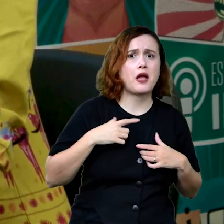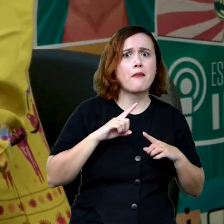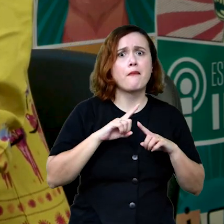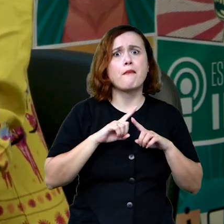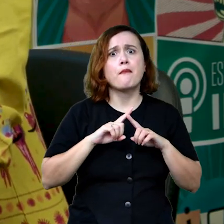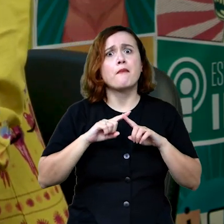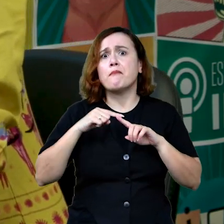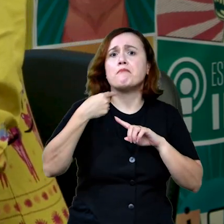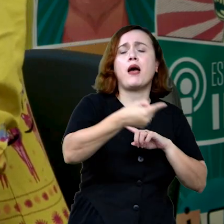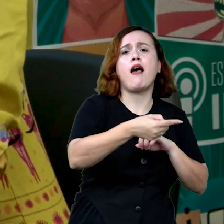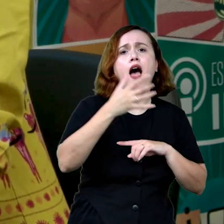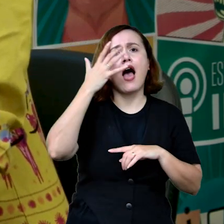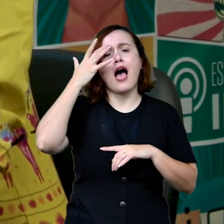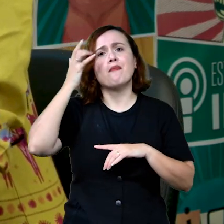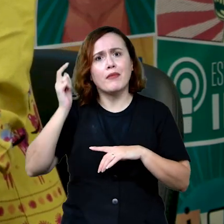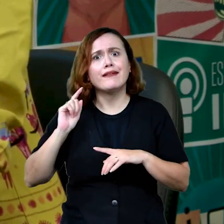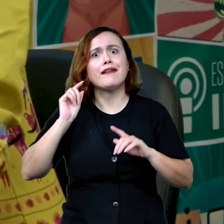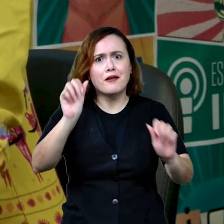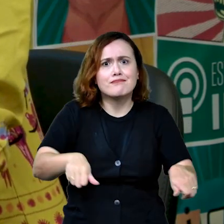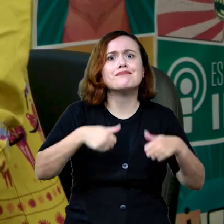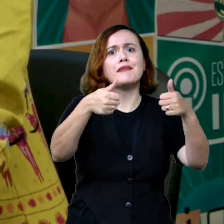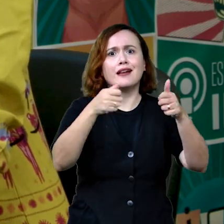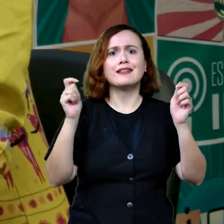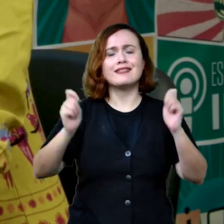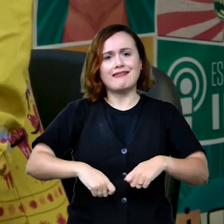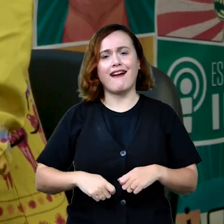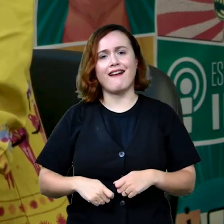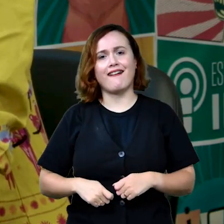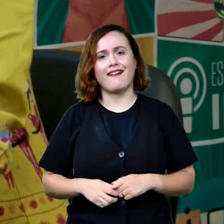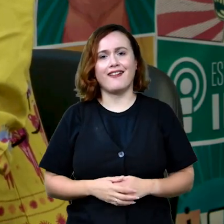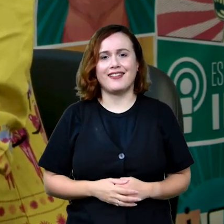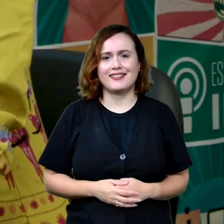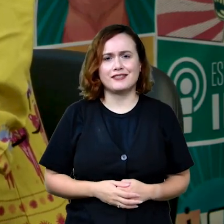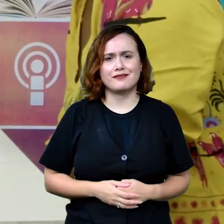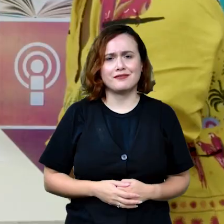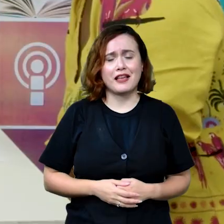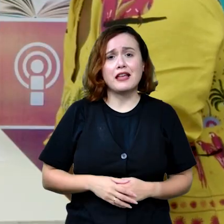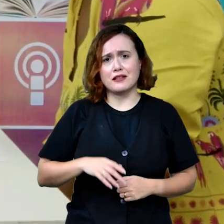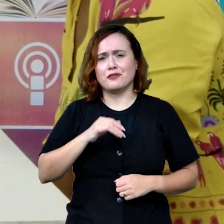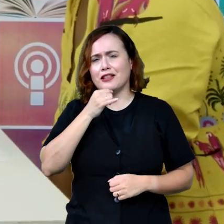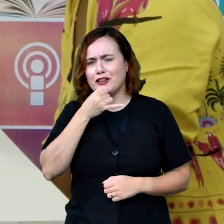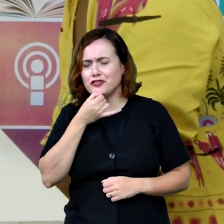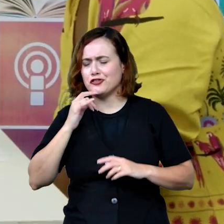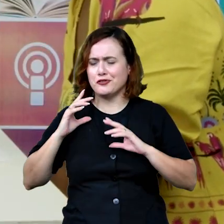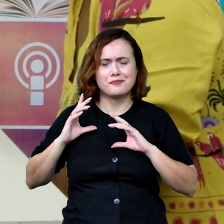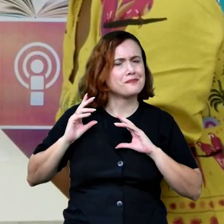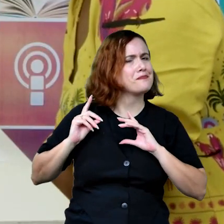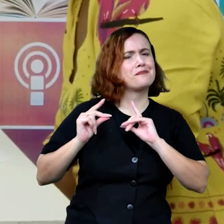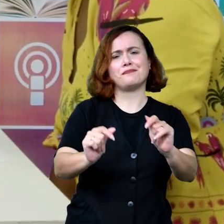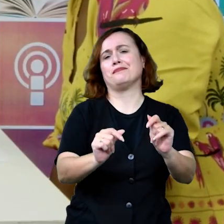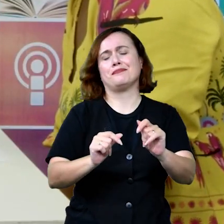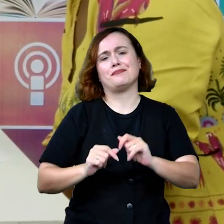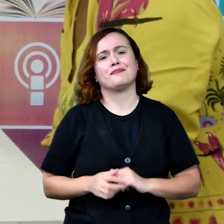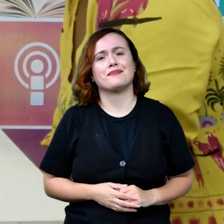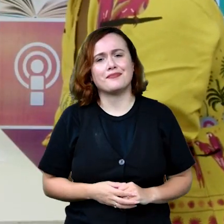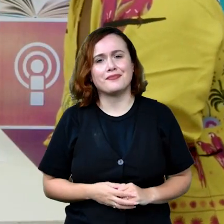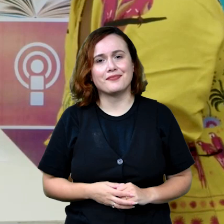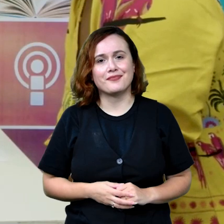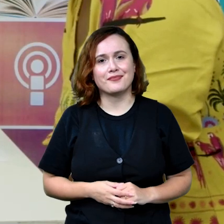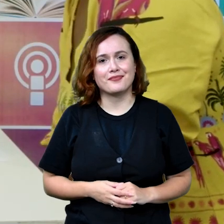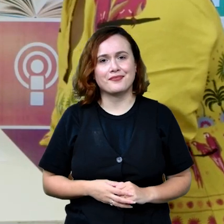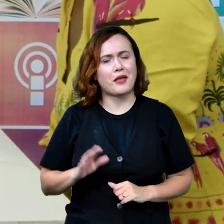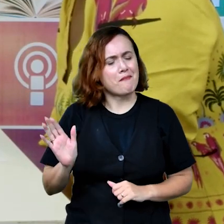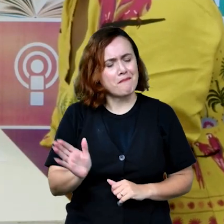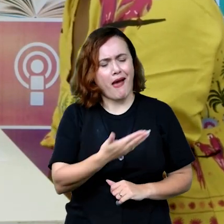no peito, mas é só mais um dia ruim. O próximo dia vai ser bom e é isso. Assim, tudo passa. Nada